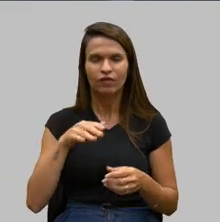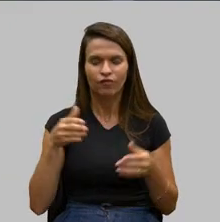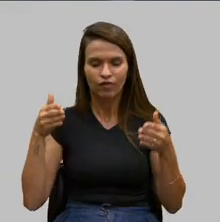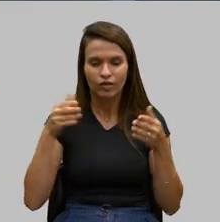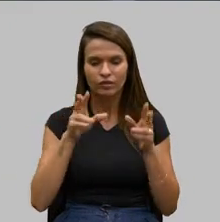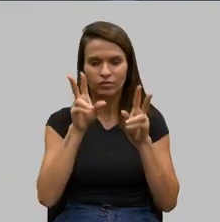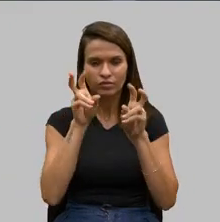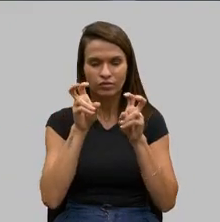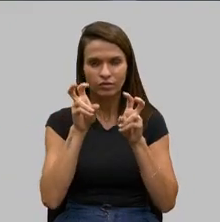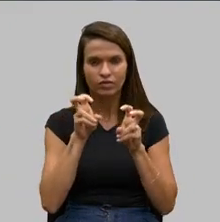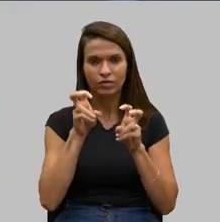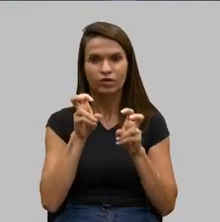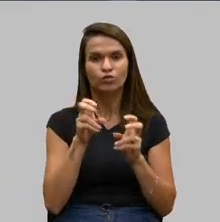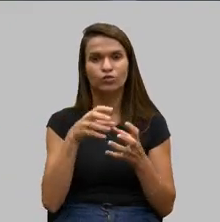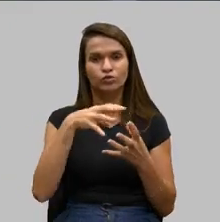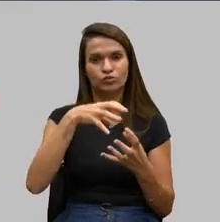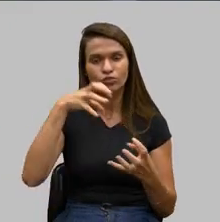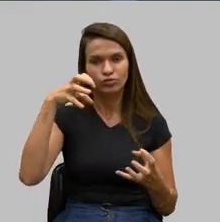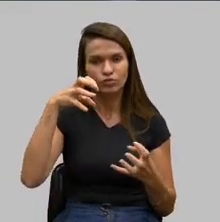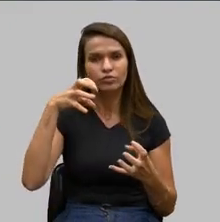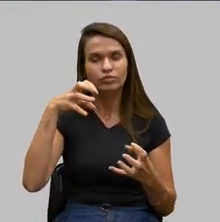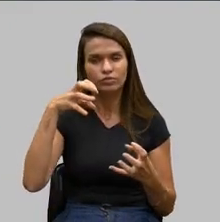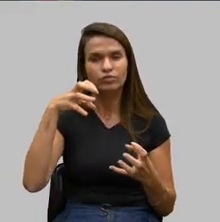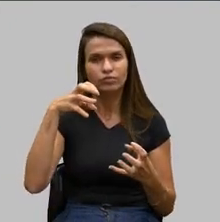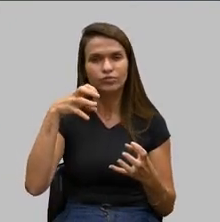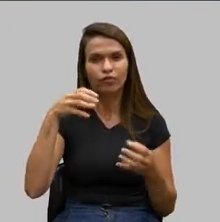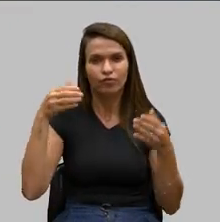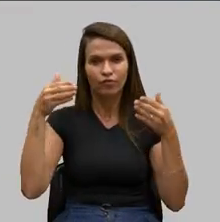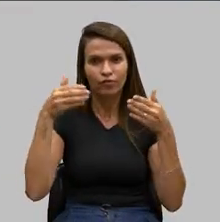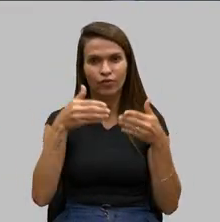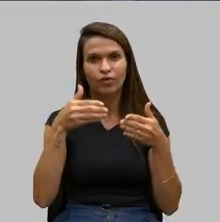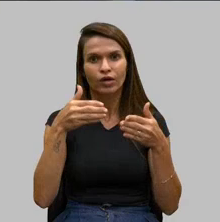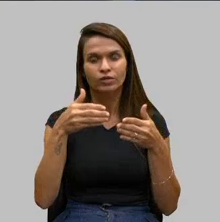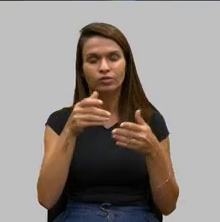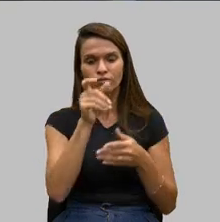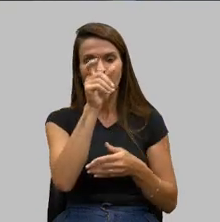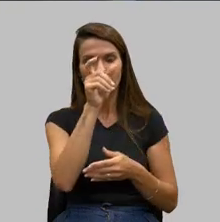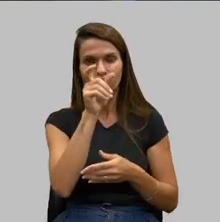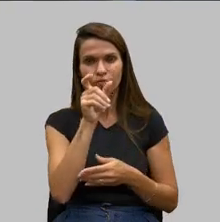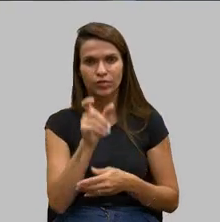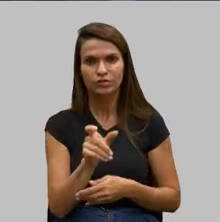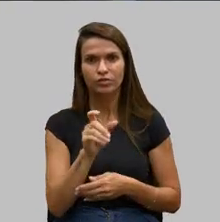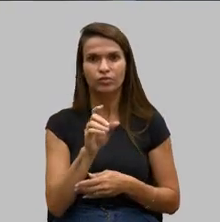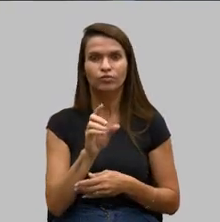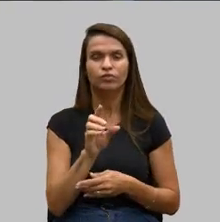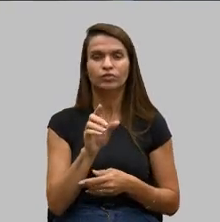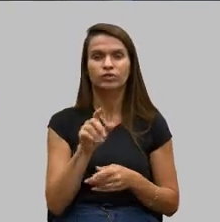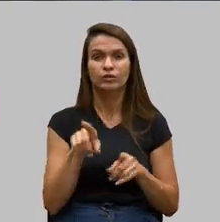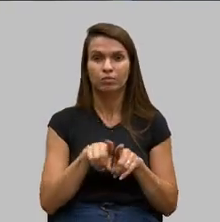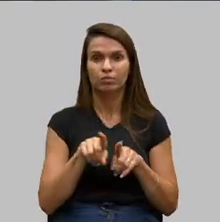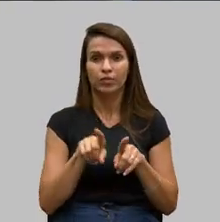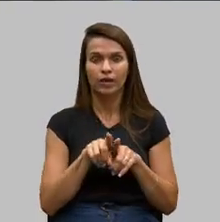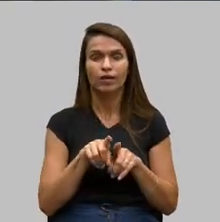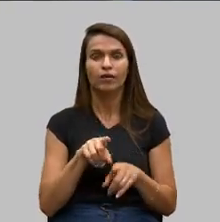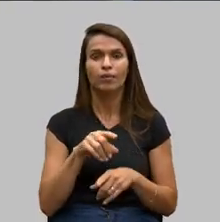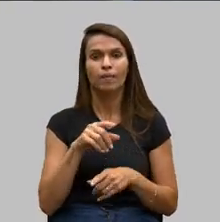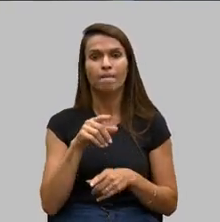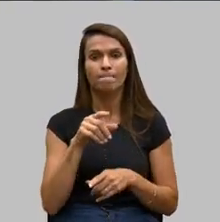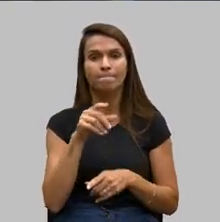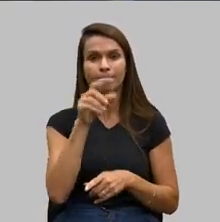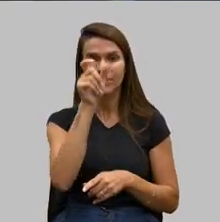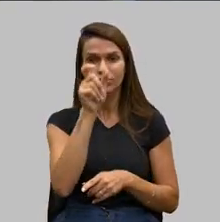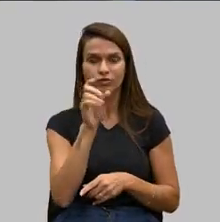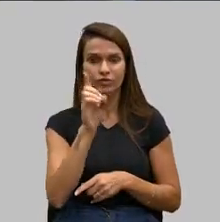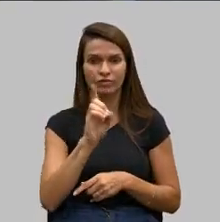recorte mais específico para o idoso com eh como pessoa com deficiência o idoso com deficiência né Se a gente for